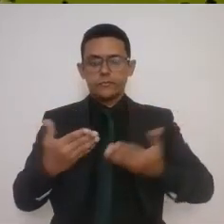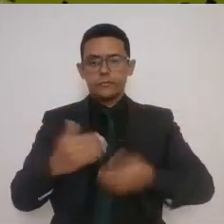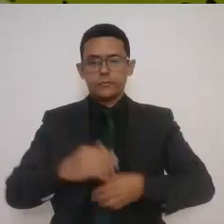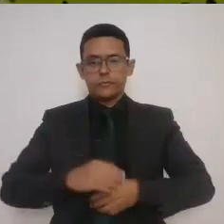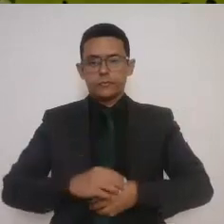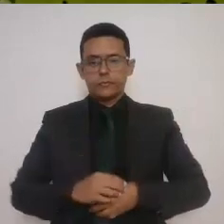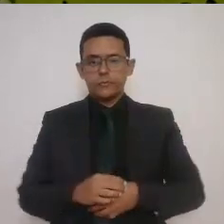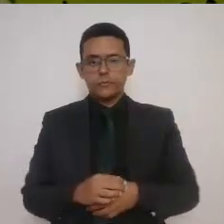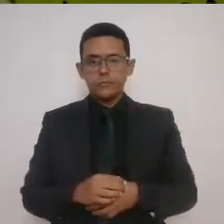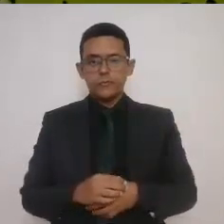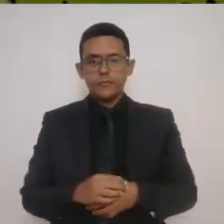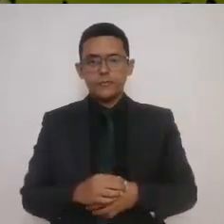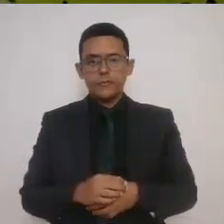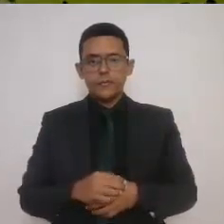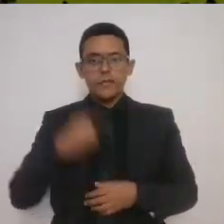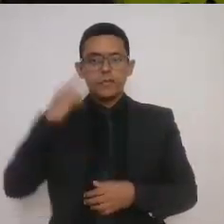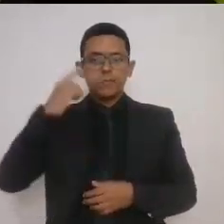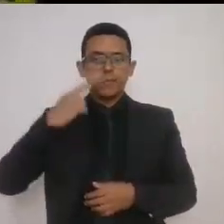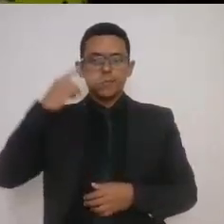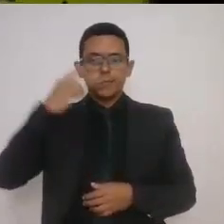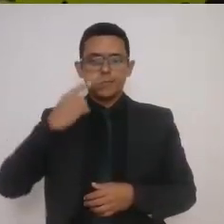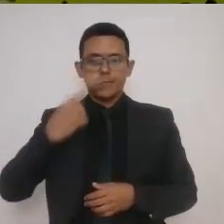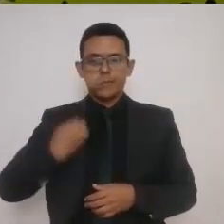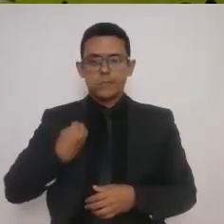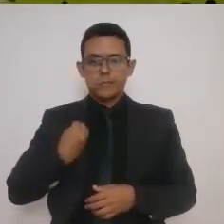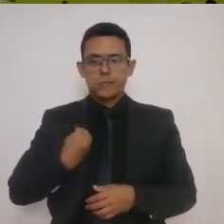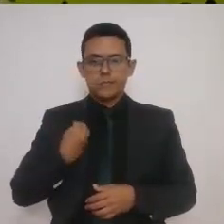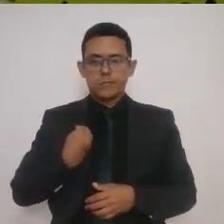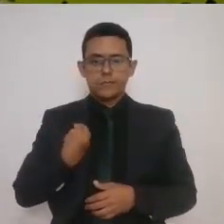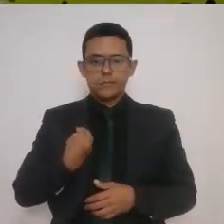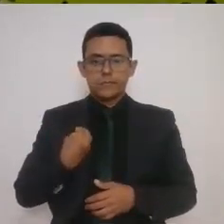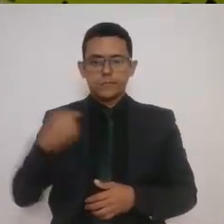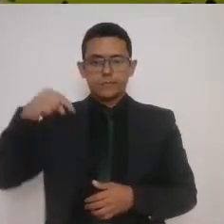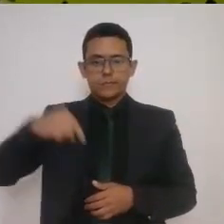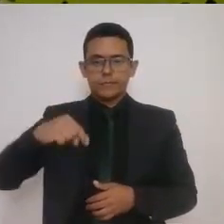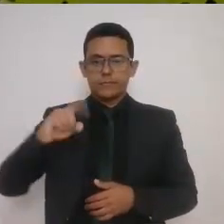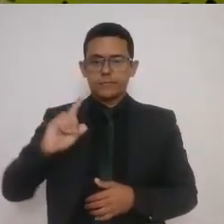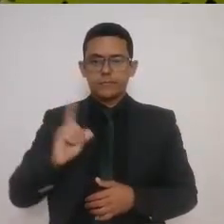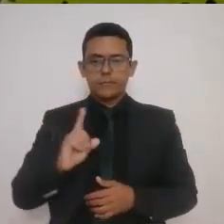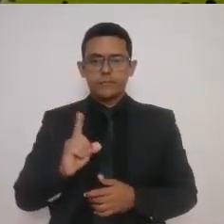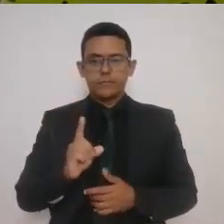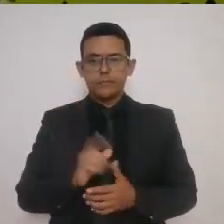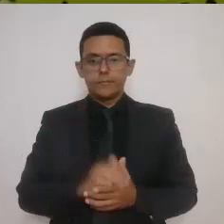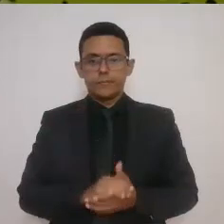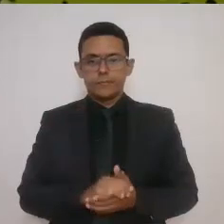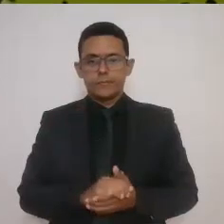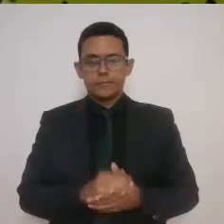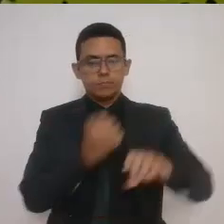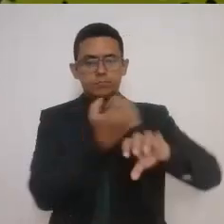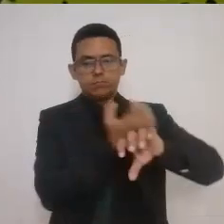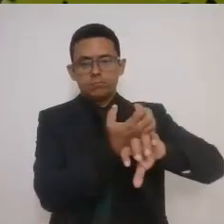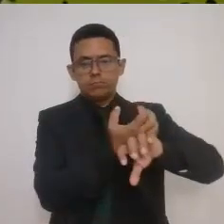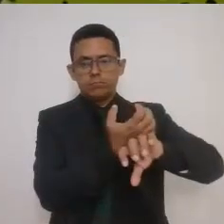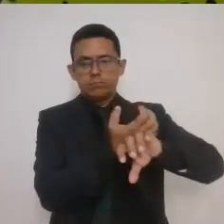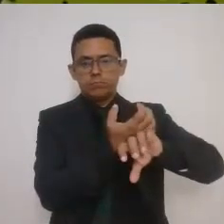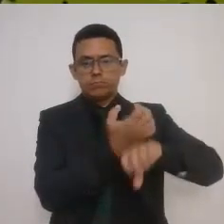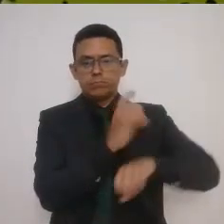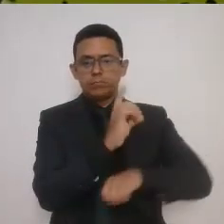o referido advogado, ele não encontra-se presente nem na sessão por vídeo, nem